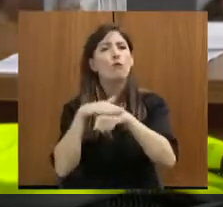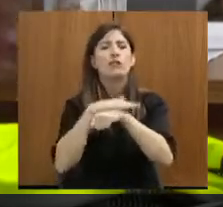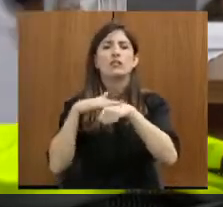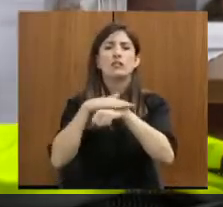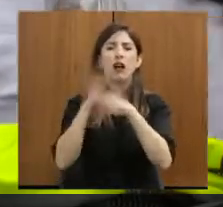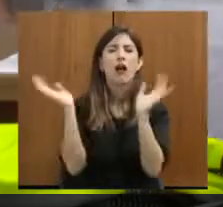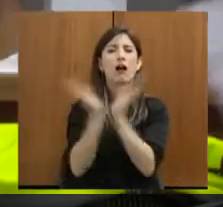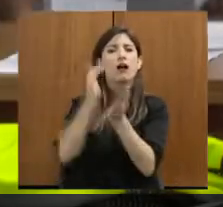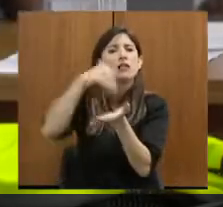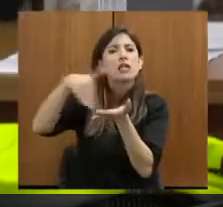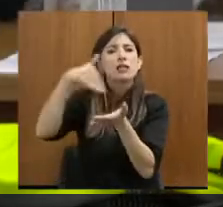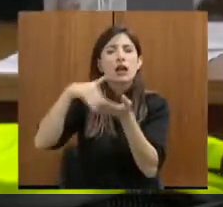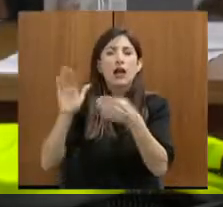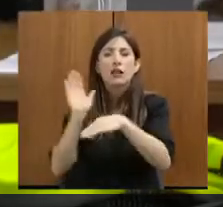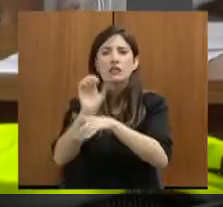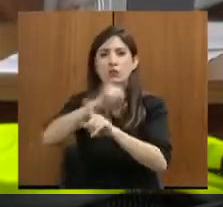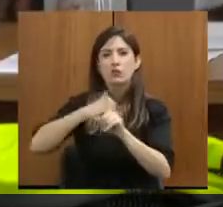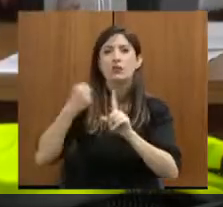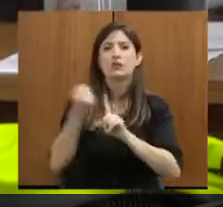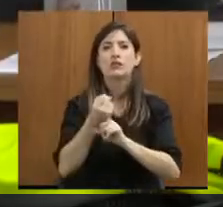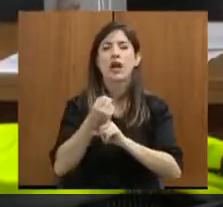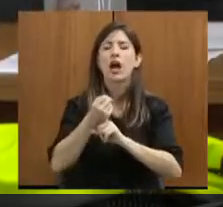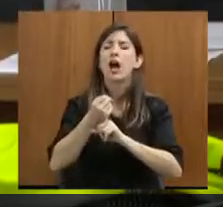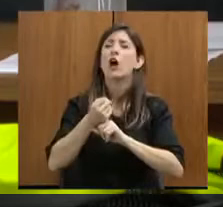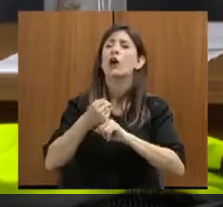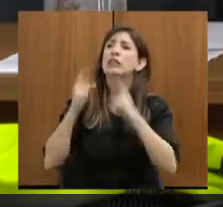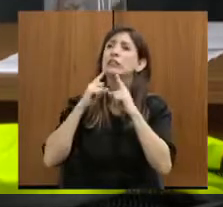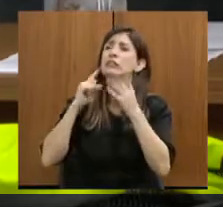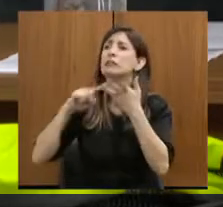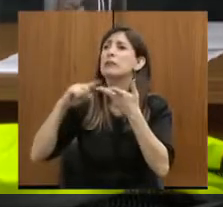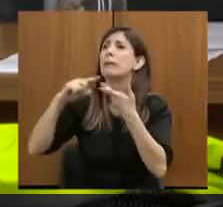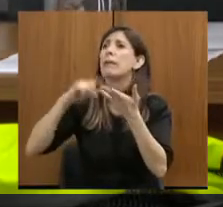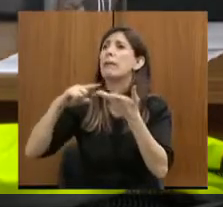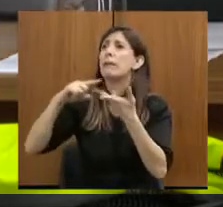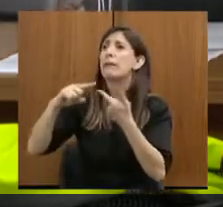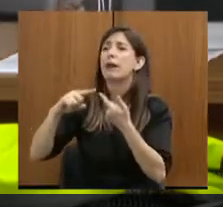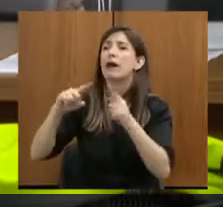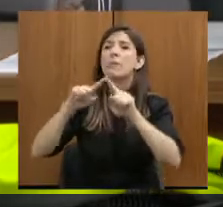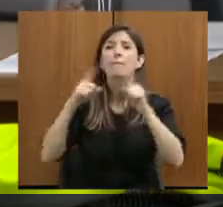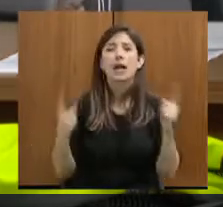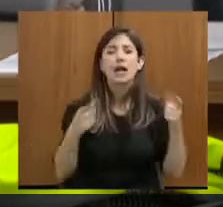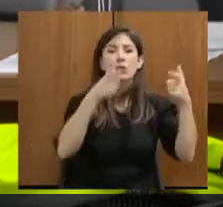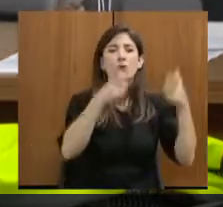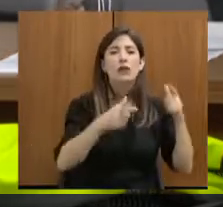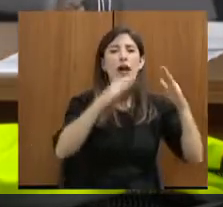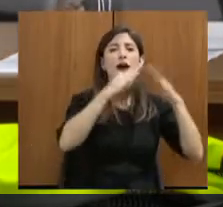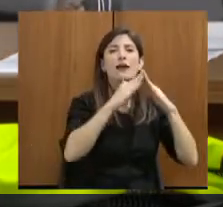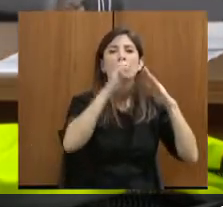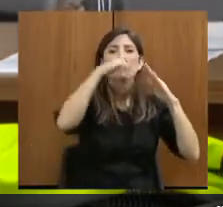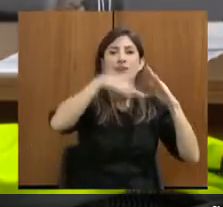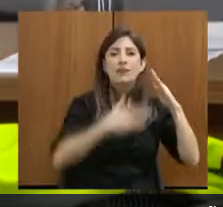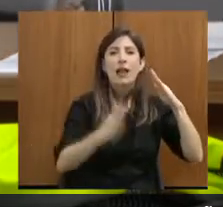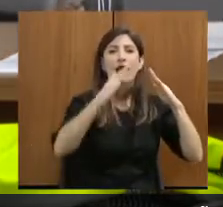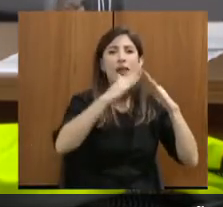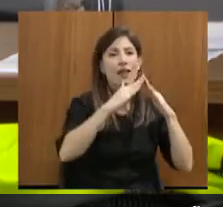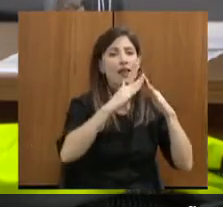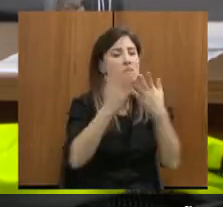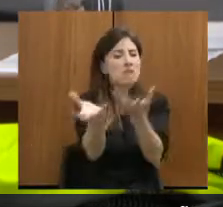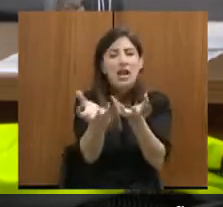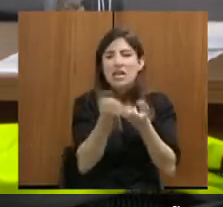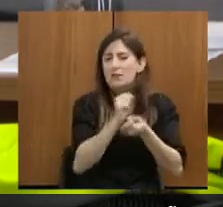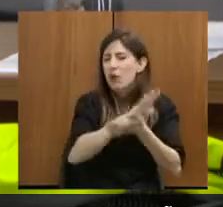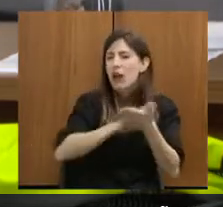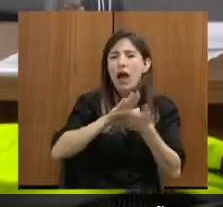de Assistência Social e não chegou nenhuma o que até os terreiros tá depois que passou muito tempo de